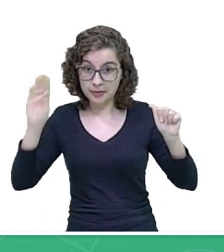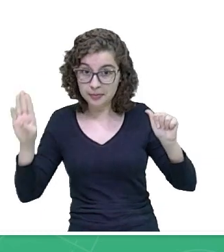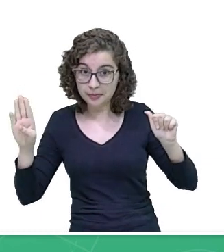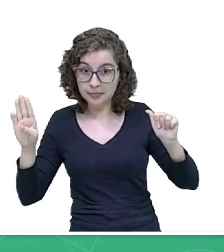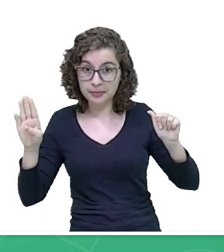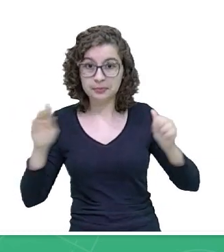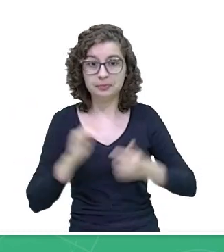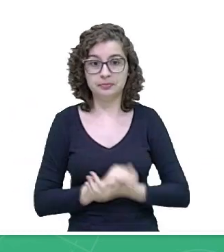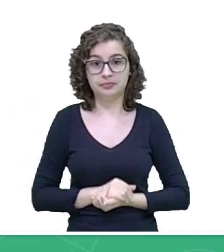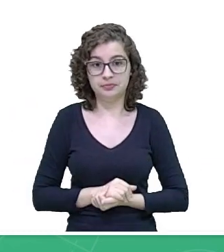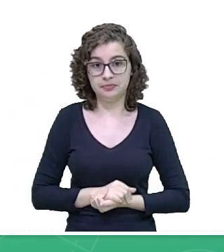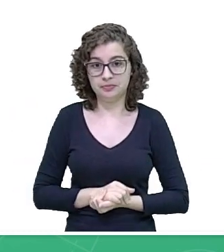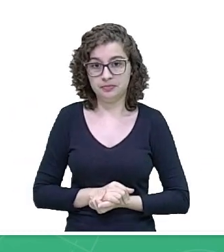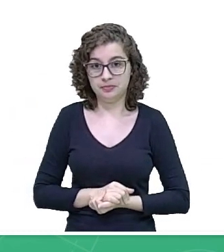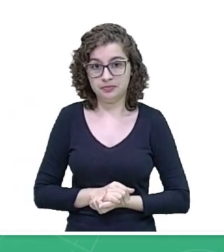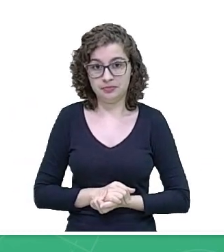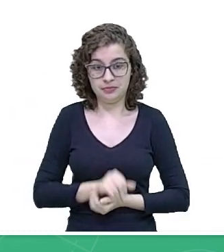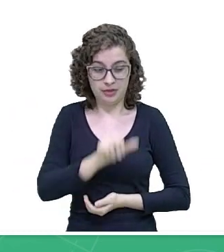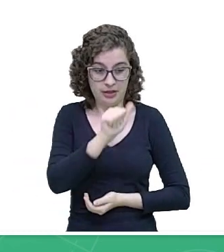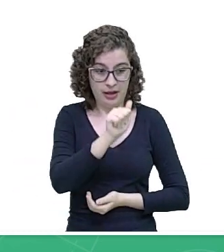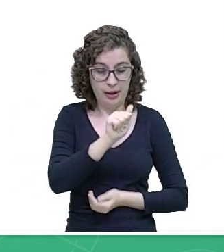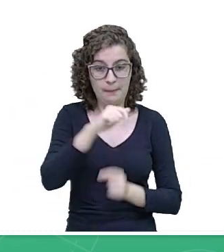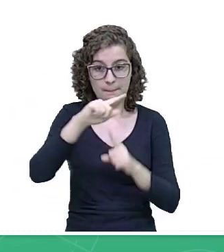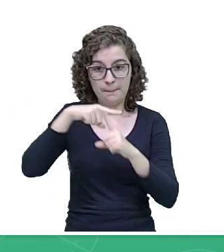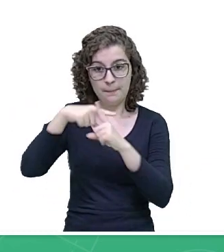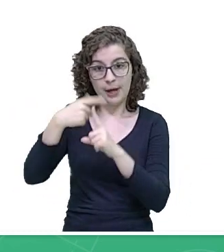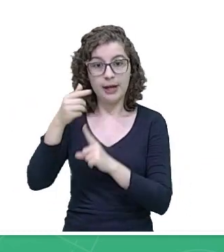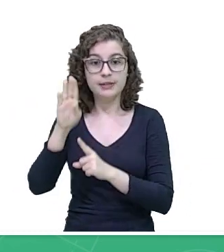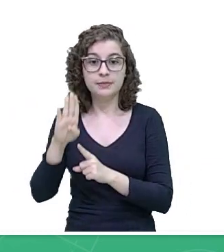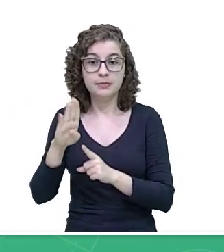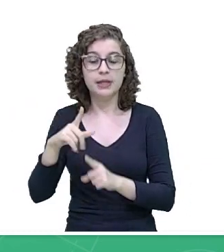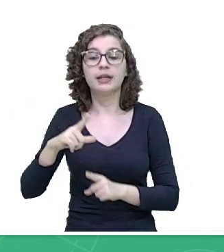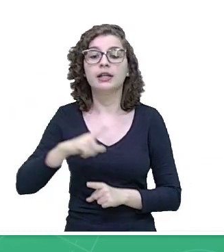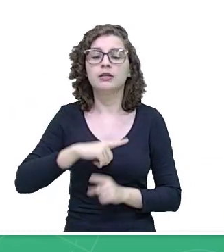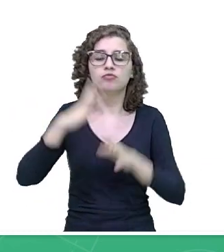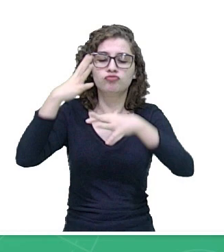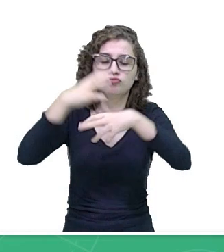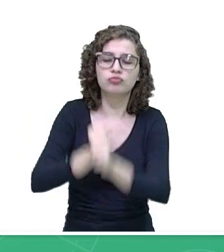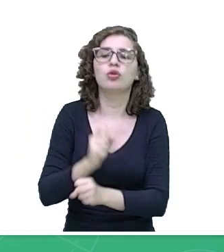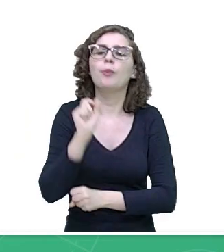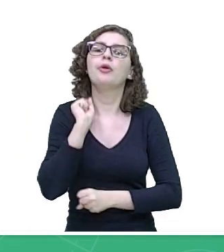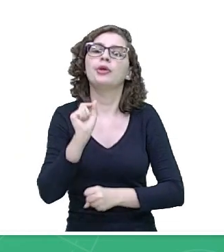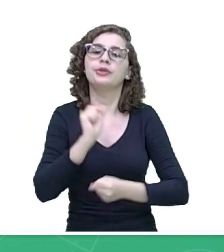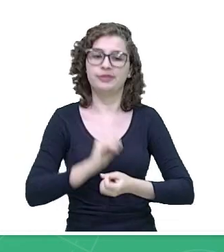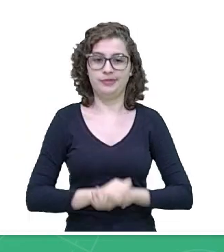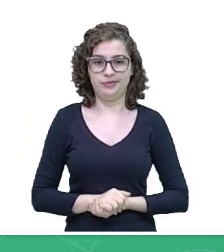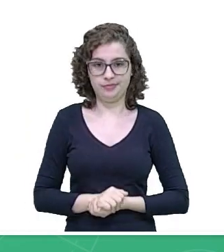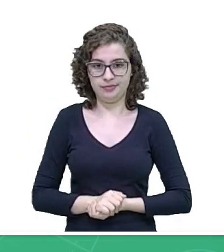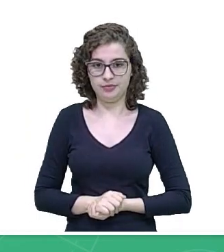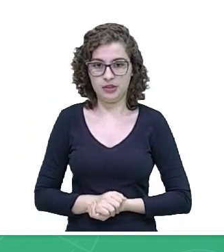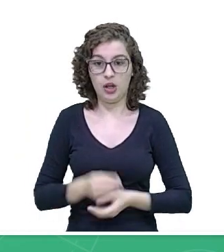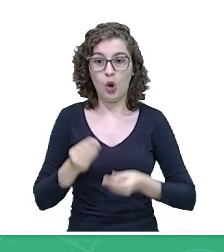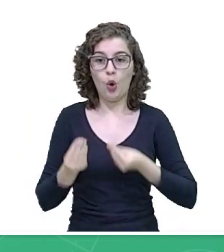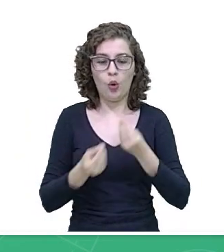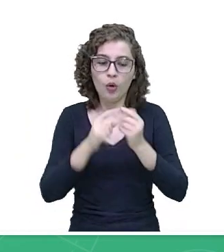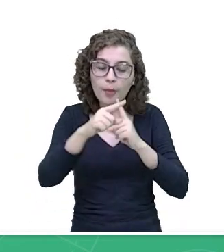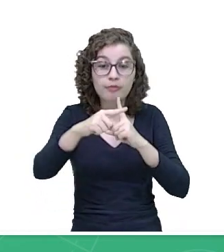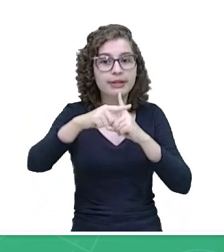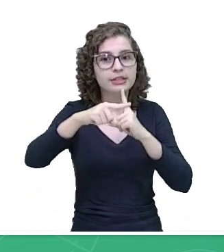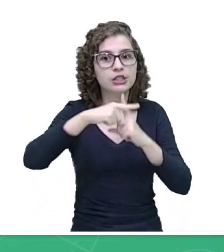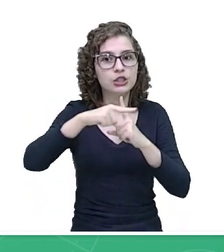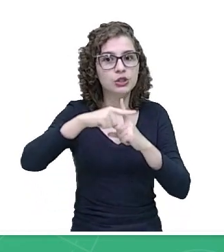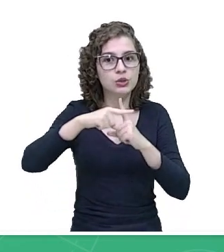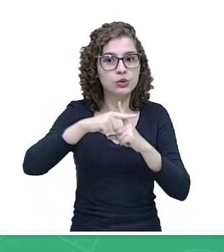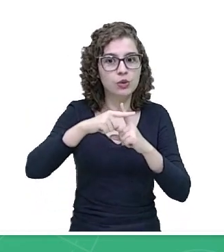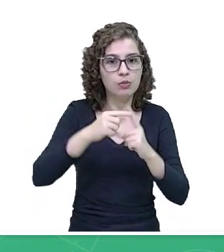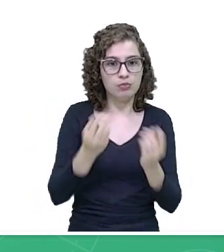seguir. Fazendo A mais B, obtemos. Vejam, para eu fazer a adição de duas matrizes, eu preciso somar